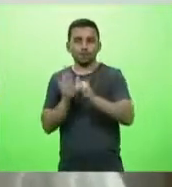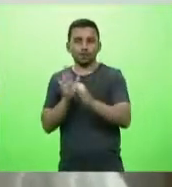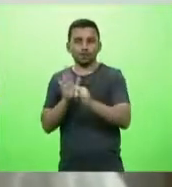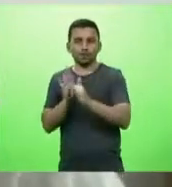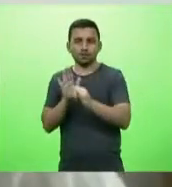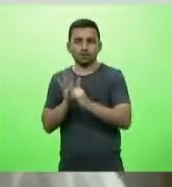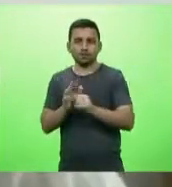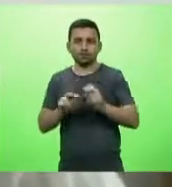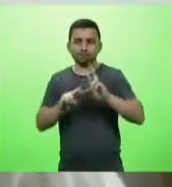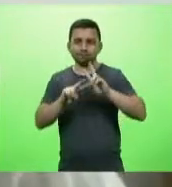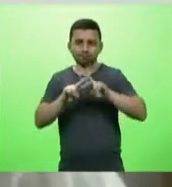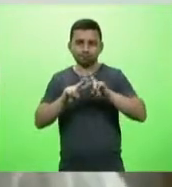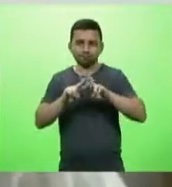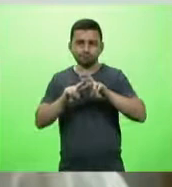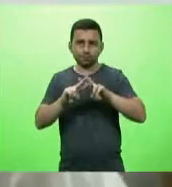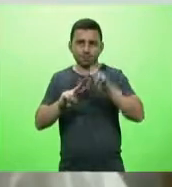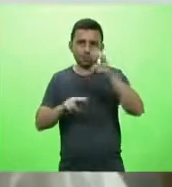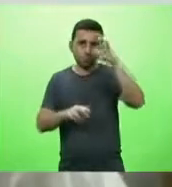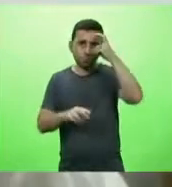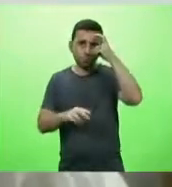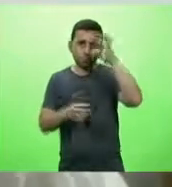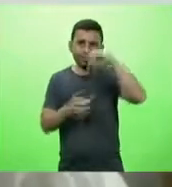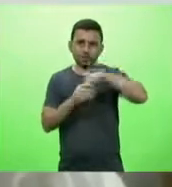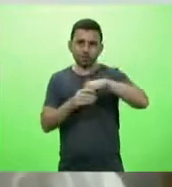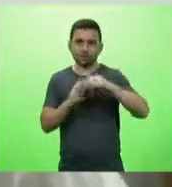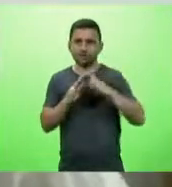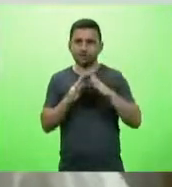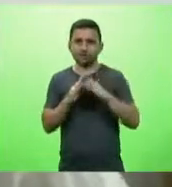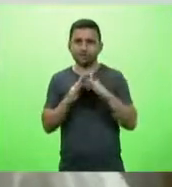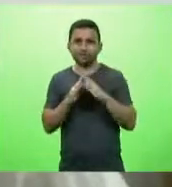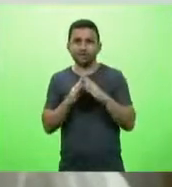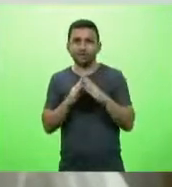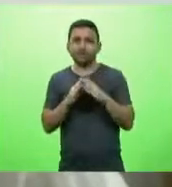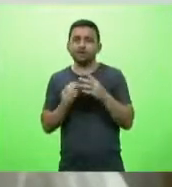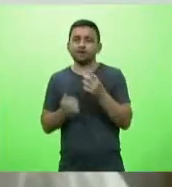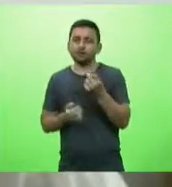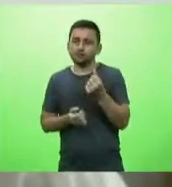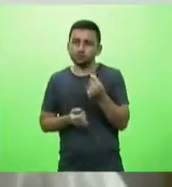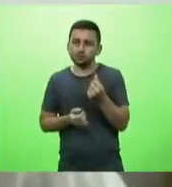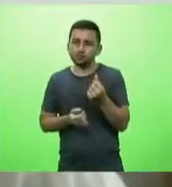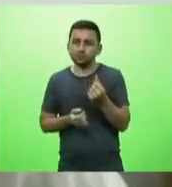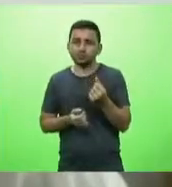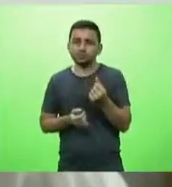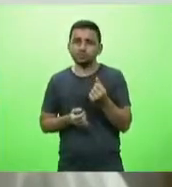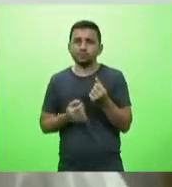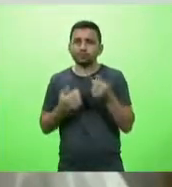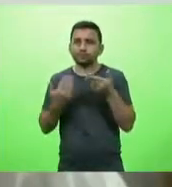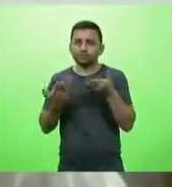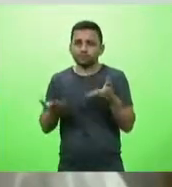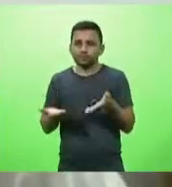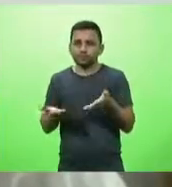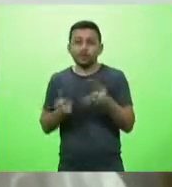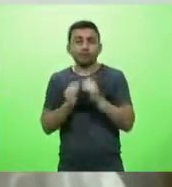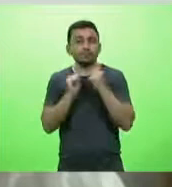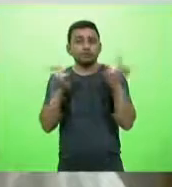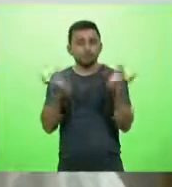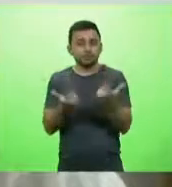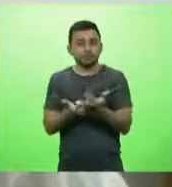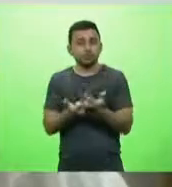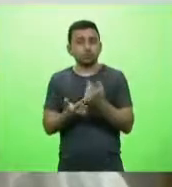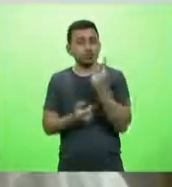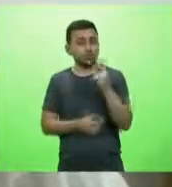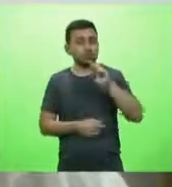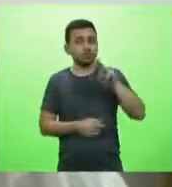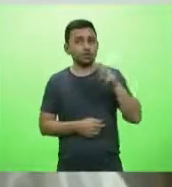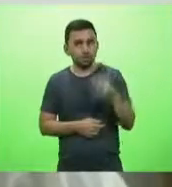hashtag SC Cultura em Sua Casa, ou seja, um recurso e a Assembleia colocou 2 milhões, o